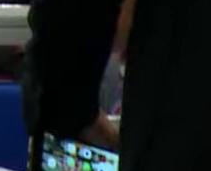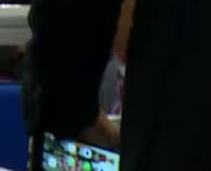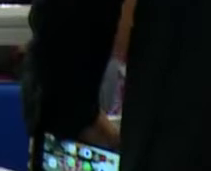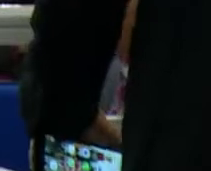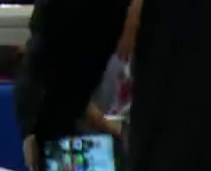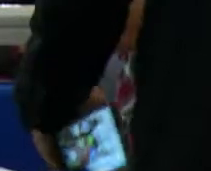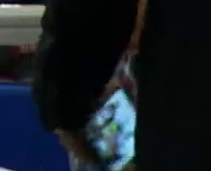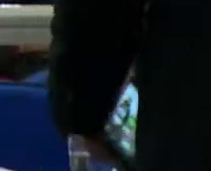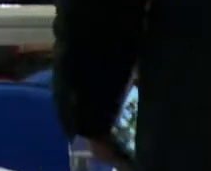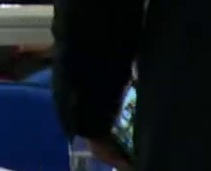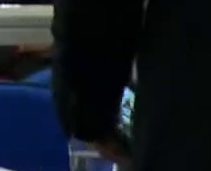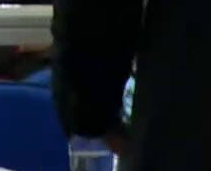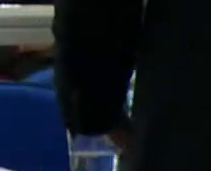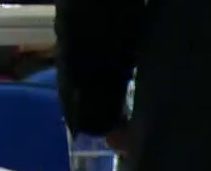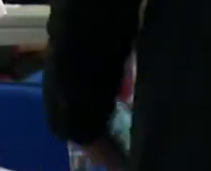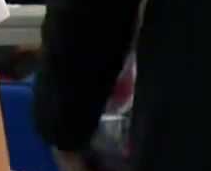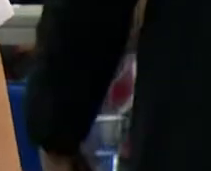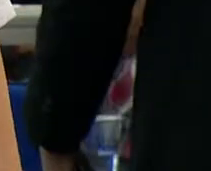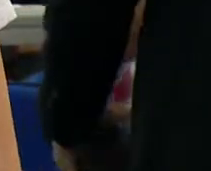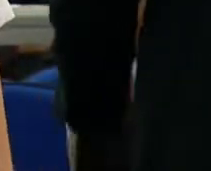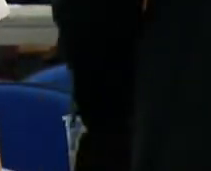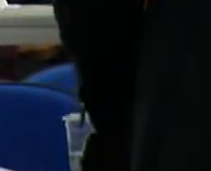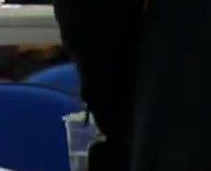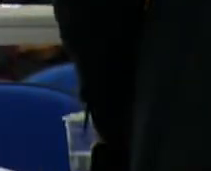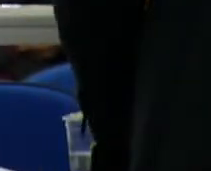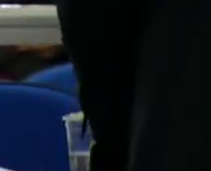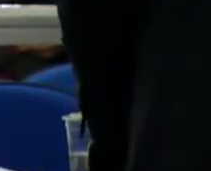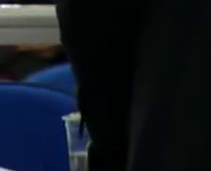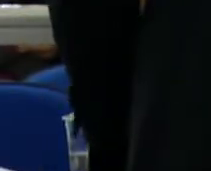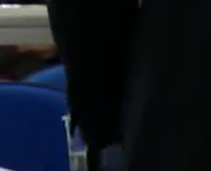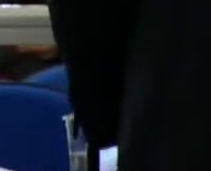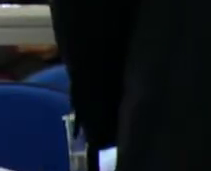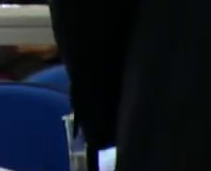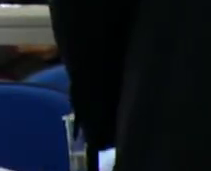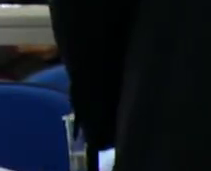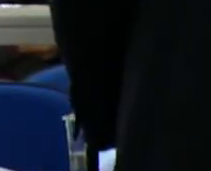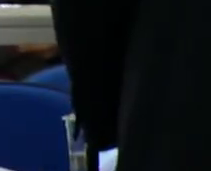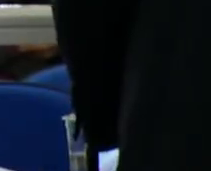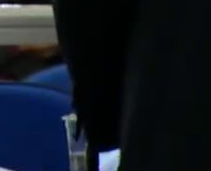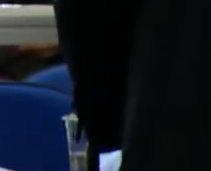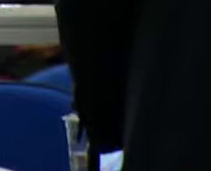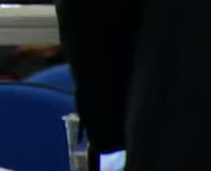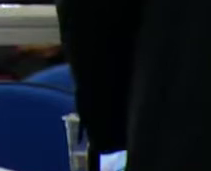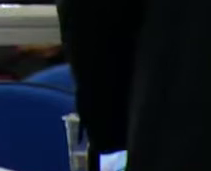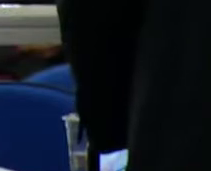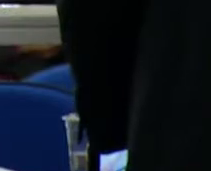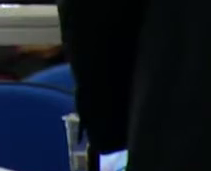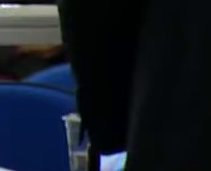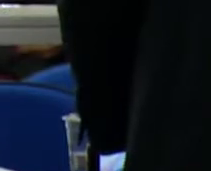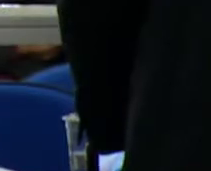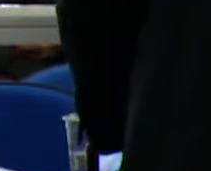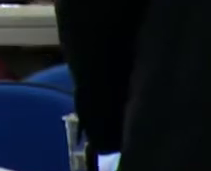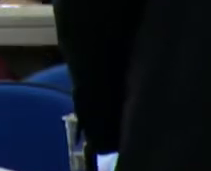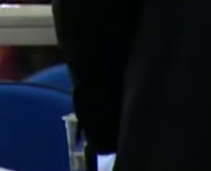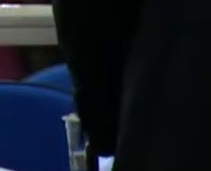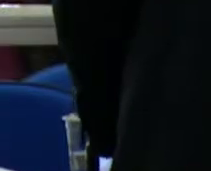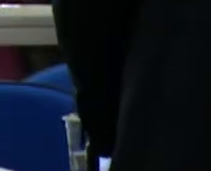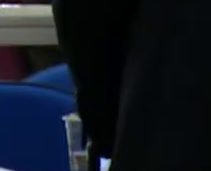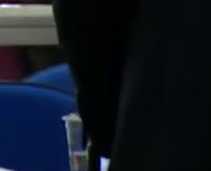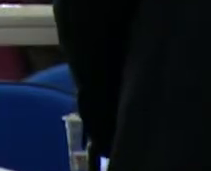triste termos a cidade de Sorocaba, né, com um número altíssimo de pessoas que necessitam da